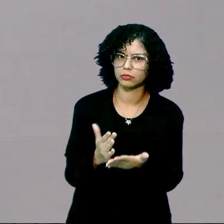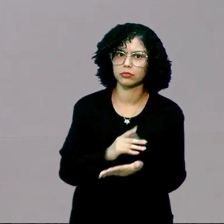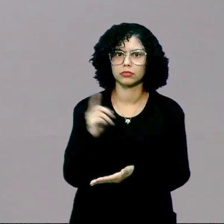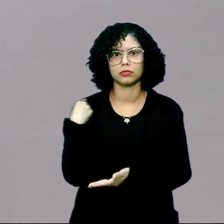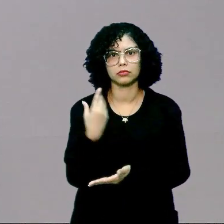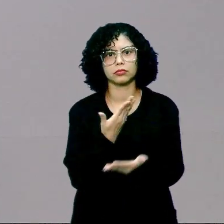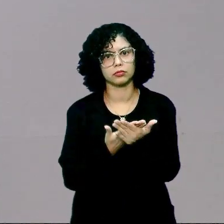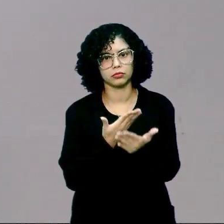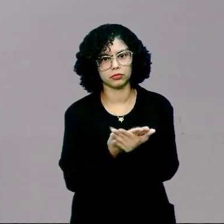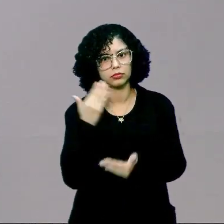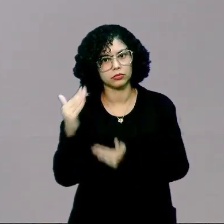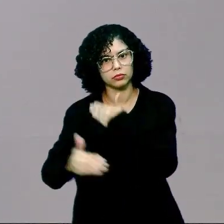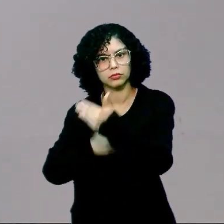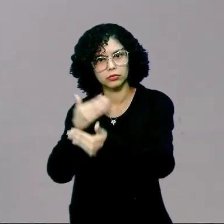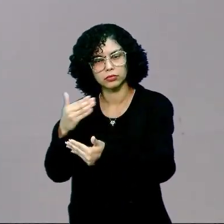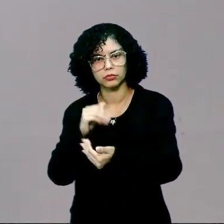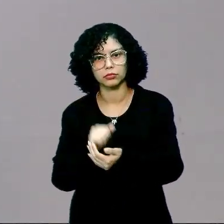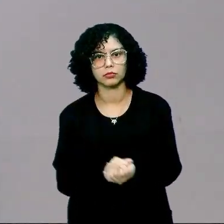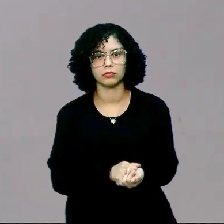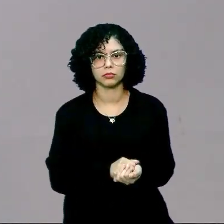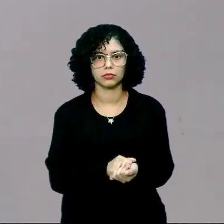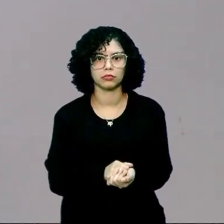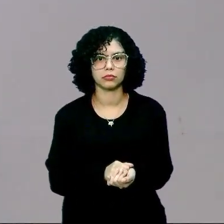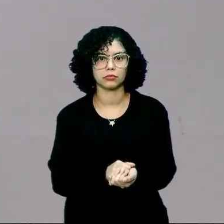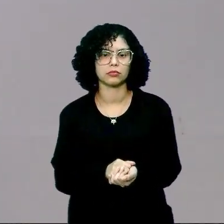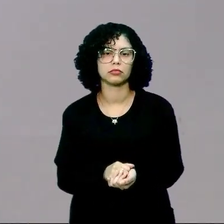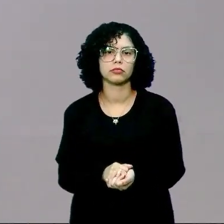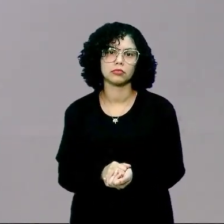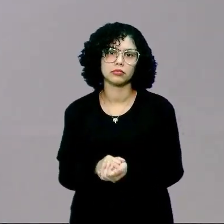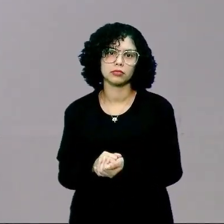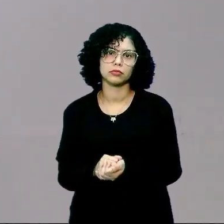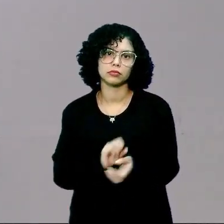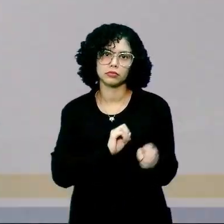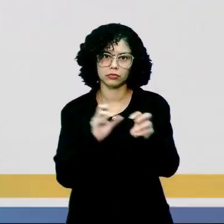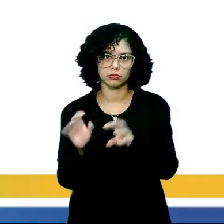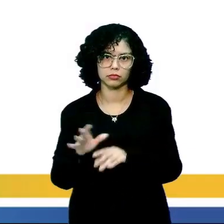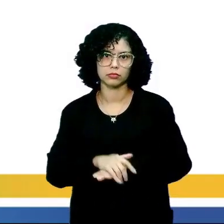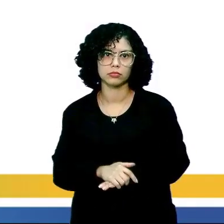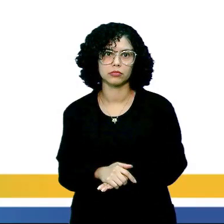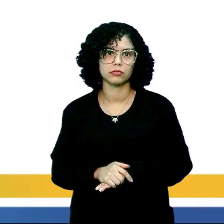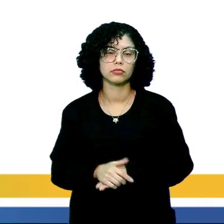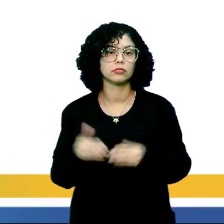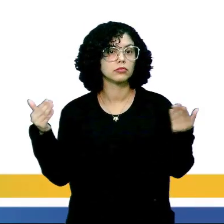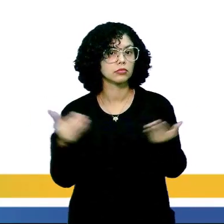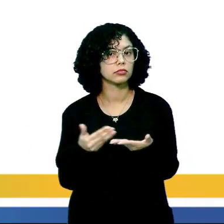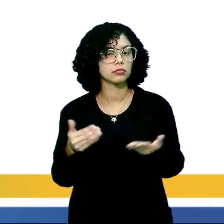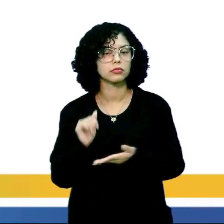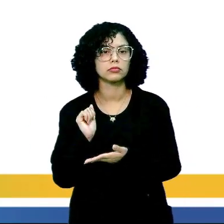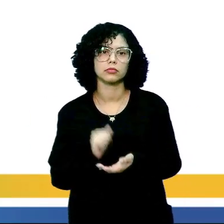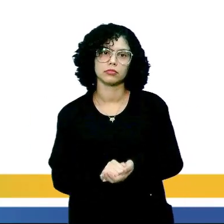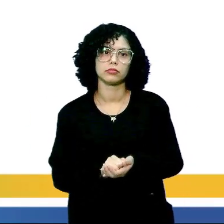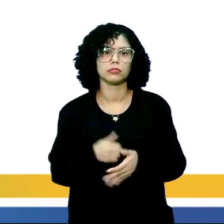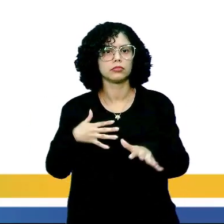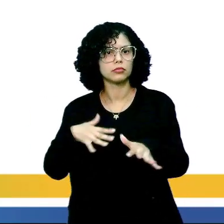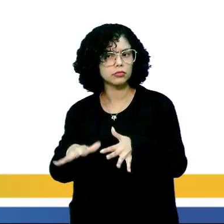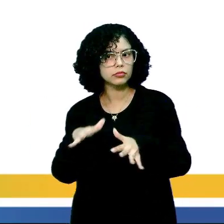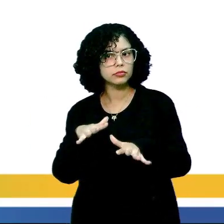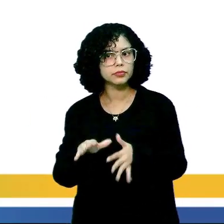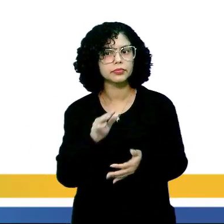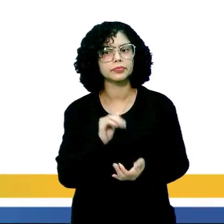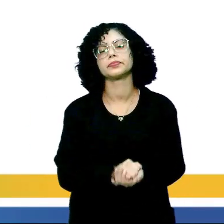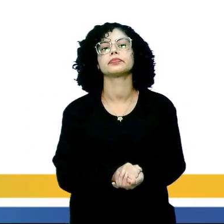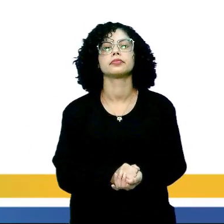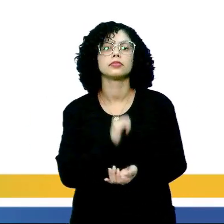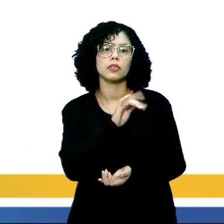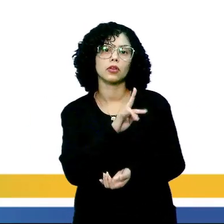nós estudamos durante todo o nosso trajeto educacional. Vamos falar sobre um outro movimento, que é a Conjuração